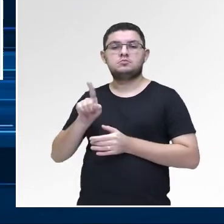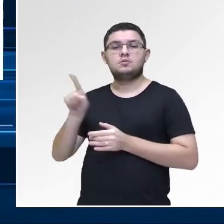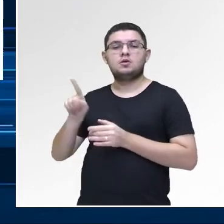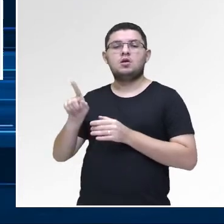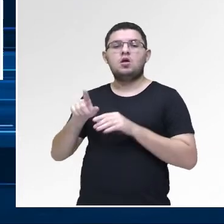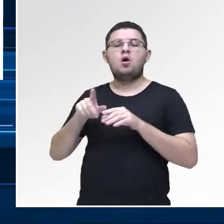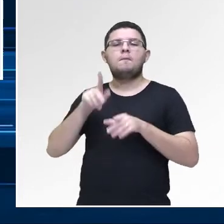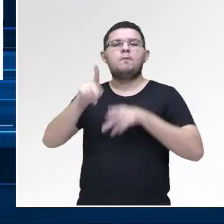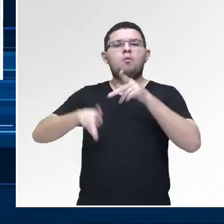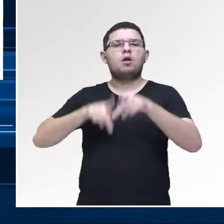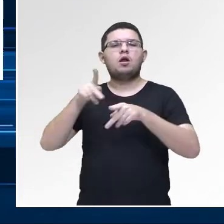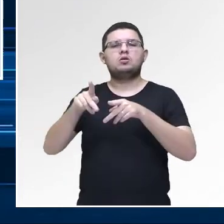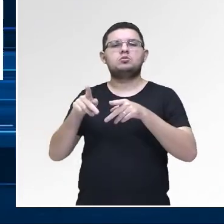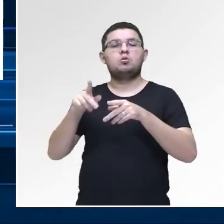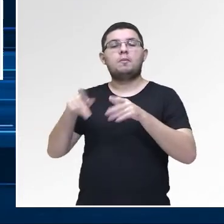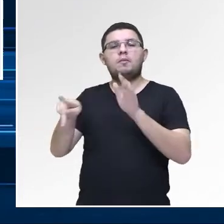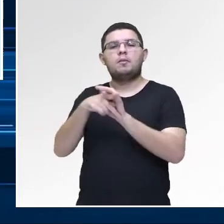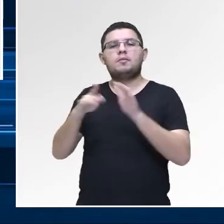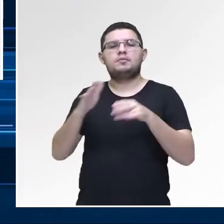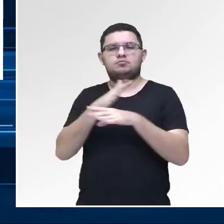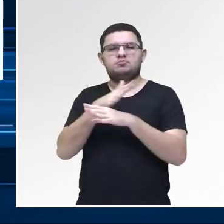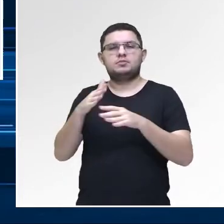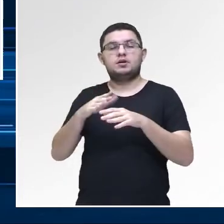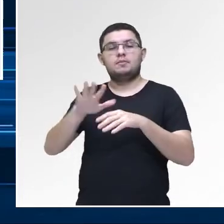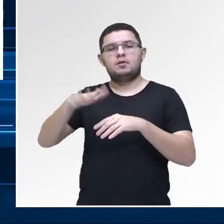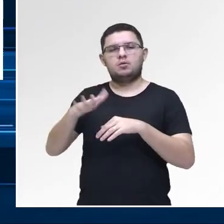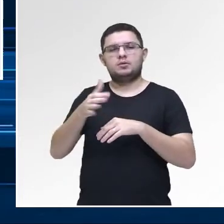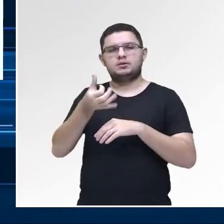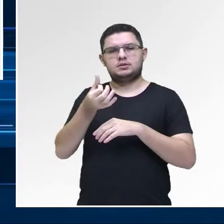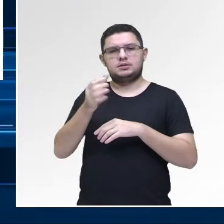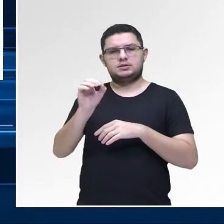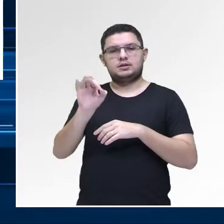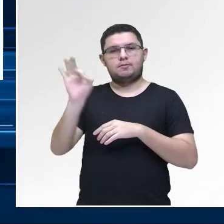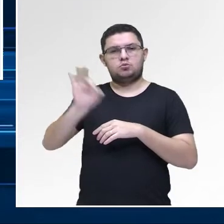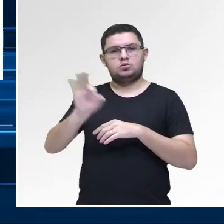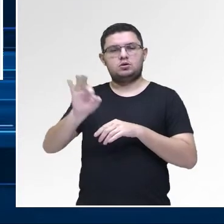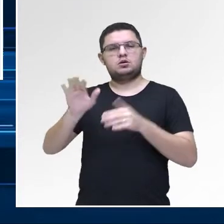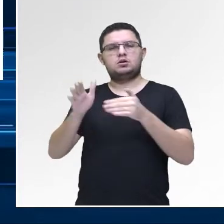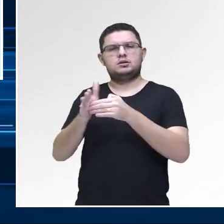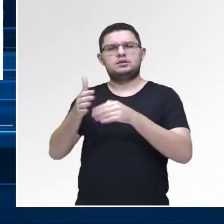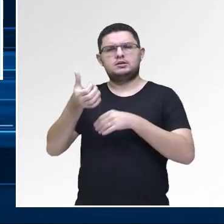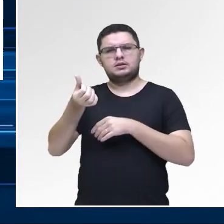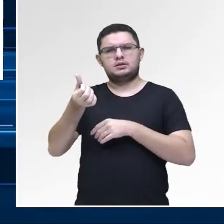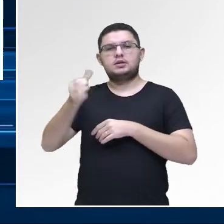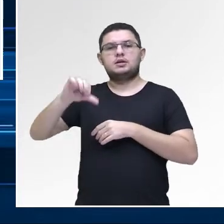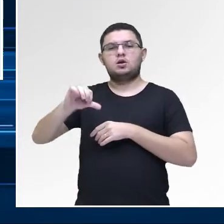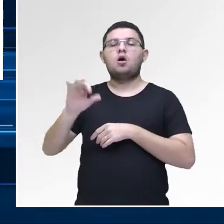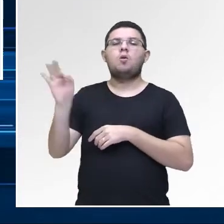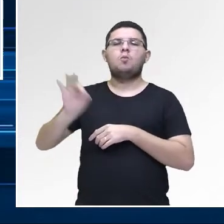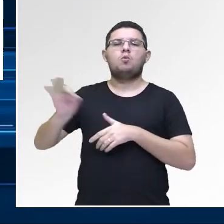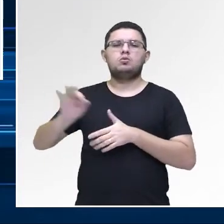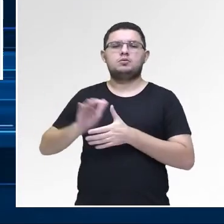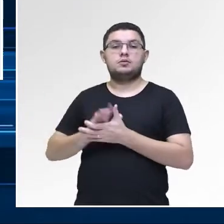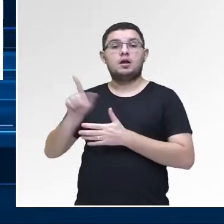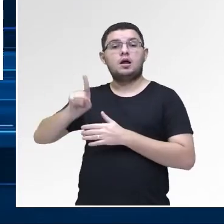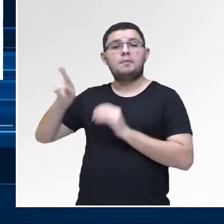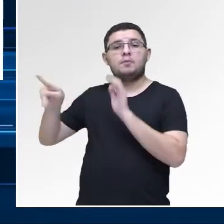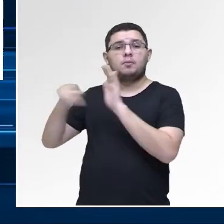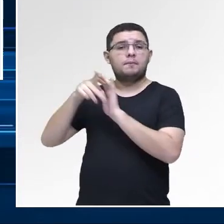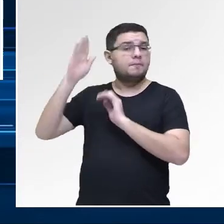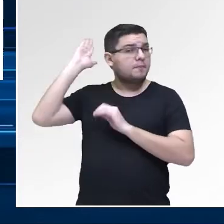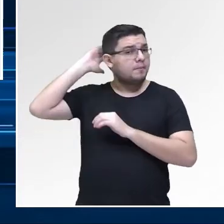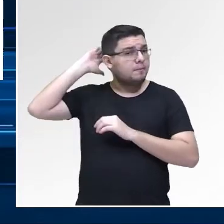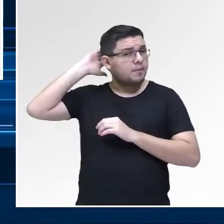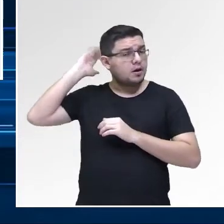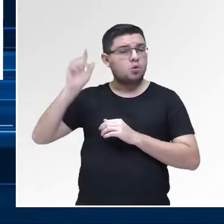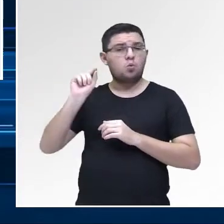69%? Nós temos exemplos ali, ó, o estado do Pará com as suas, com a população, né, sendo maior